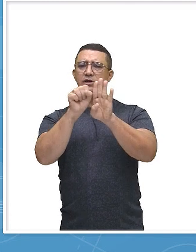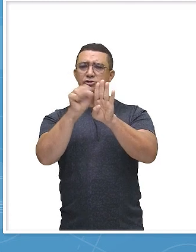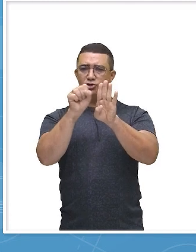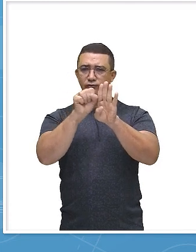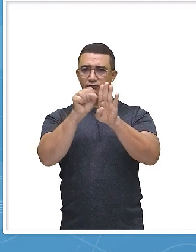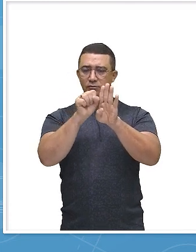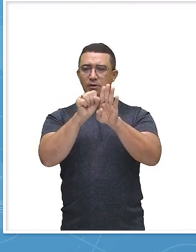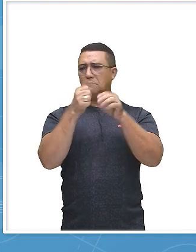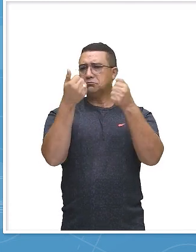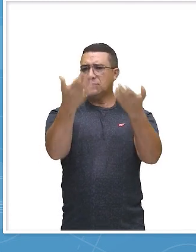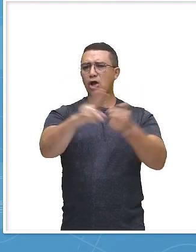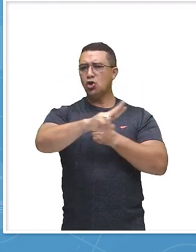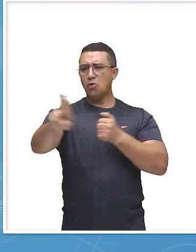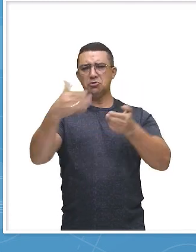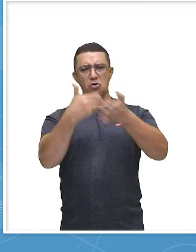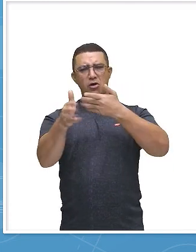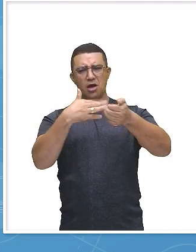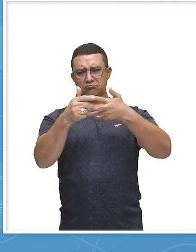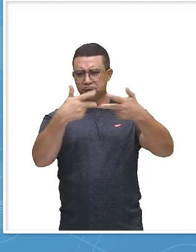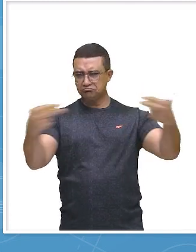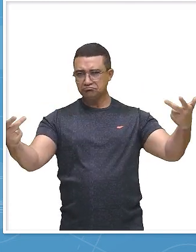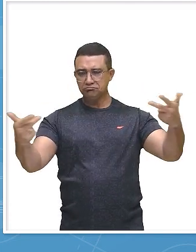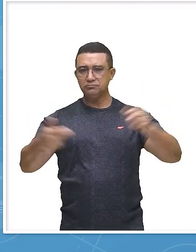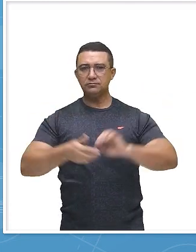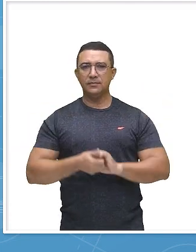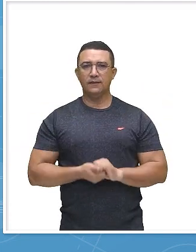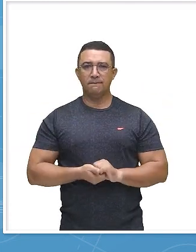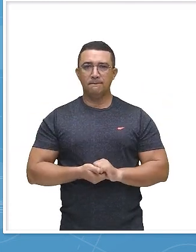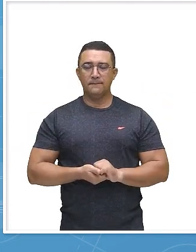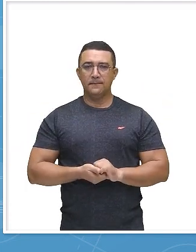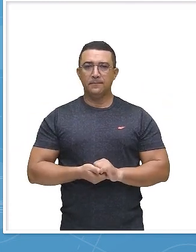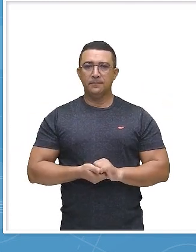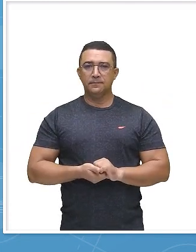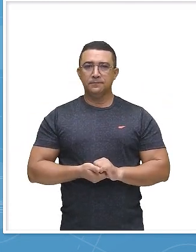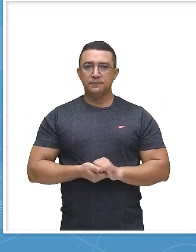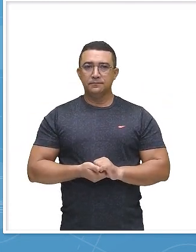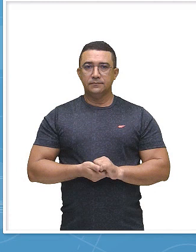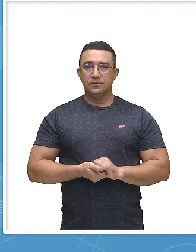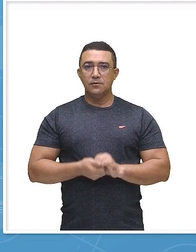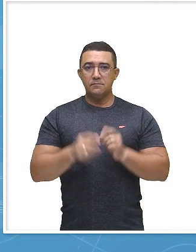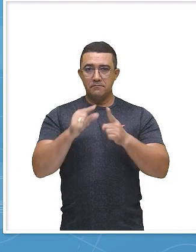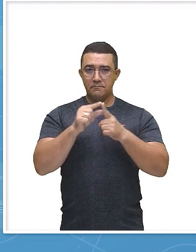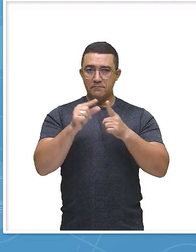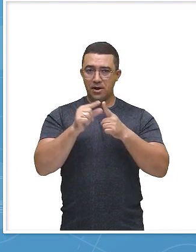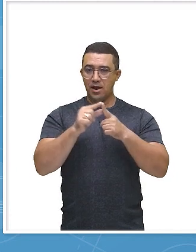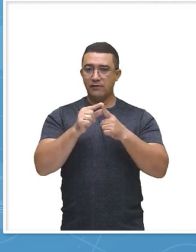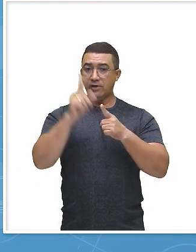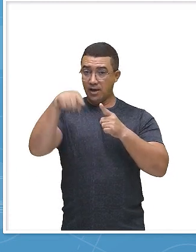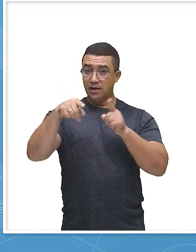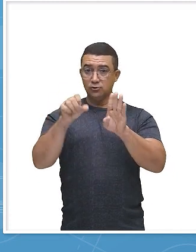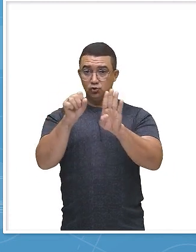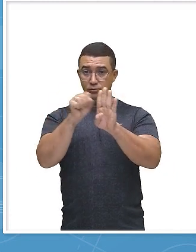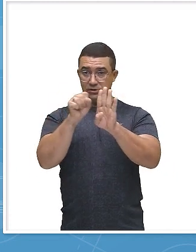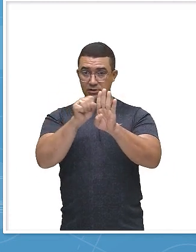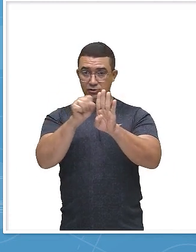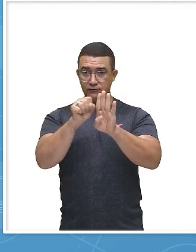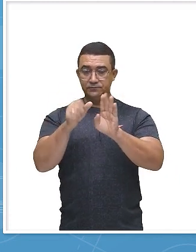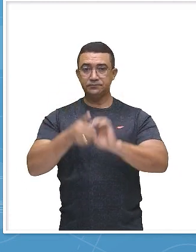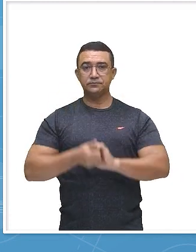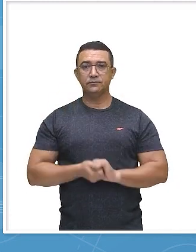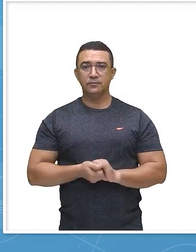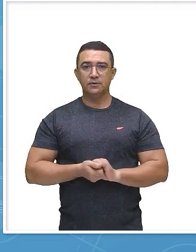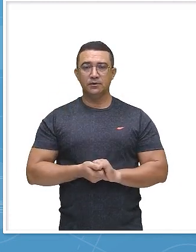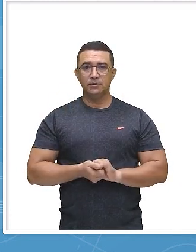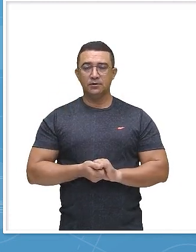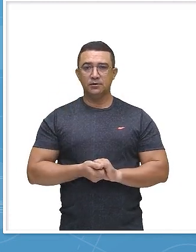Qualquer ser. Animado ou inanimado, com vida ou sem vida, a palavra é substantivo, né? Então, esse